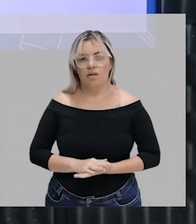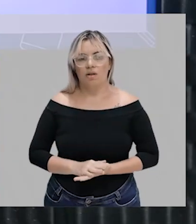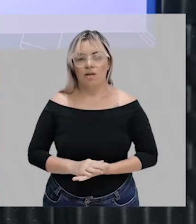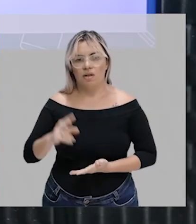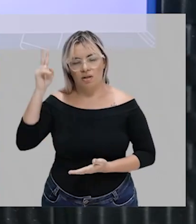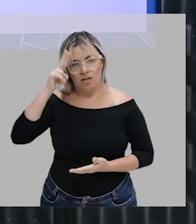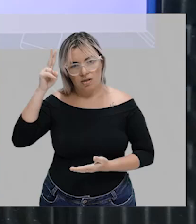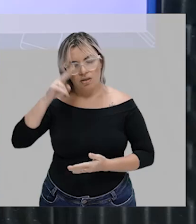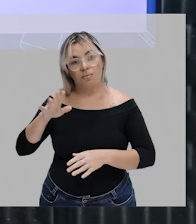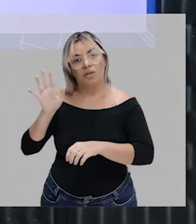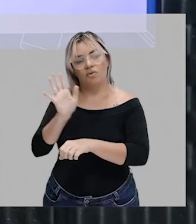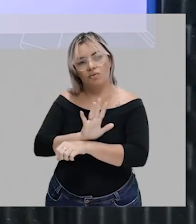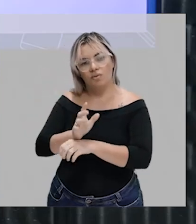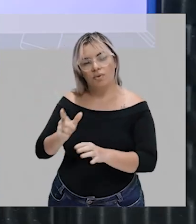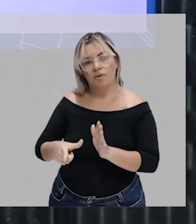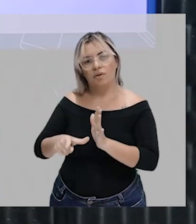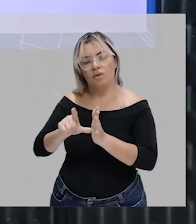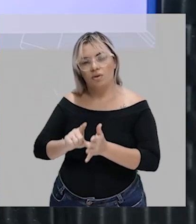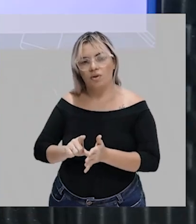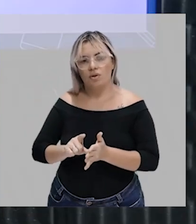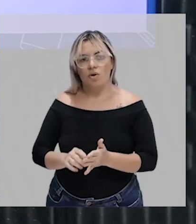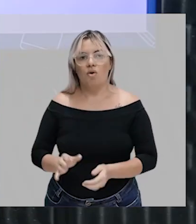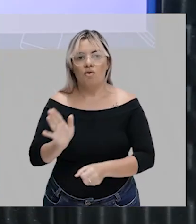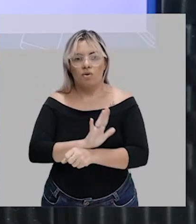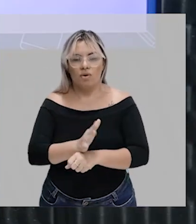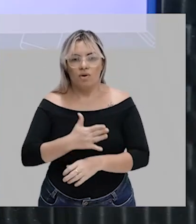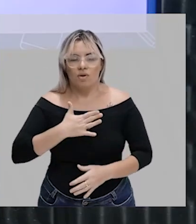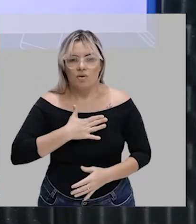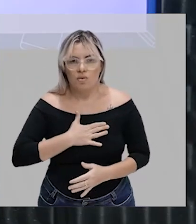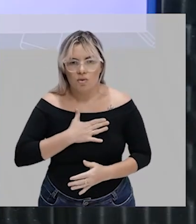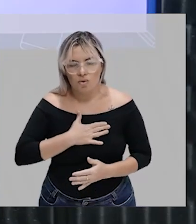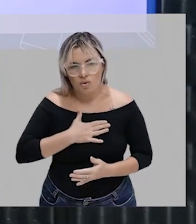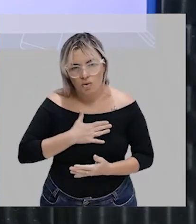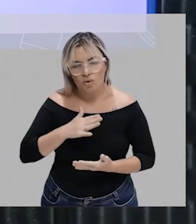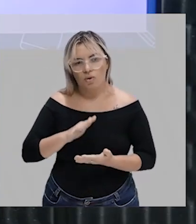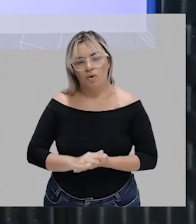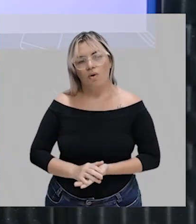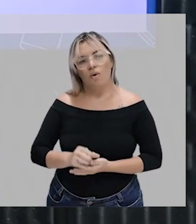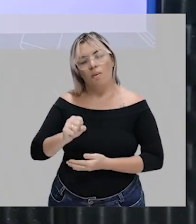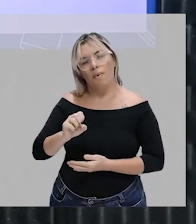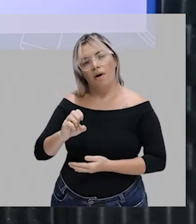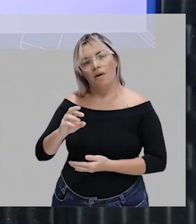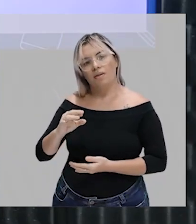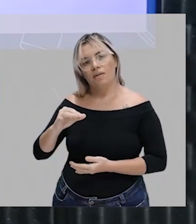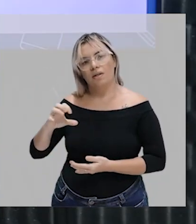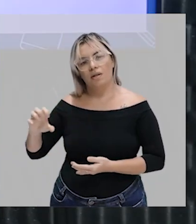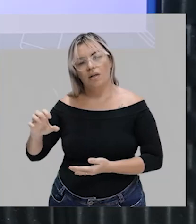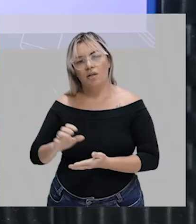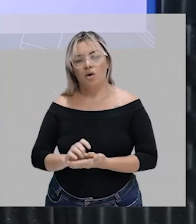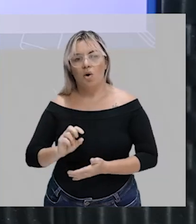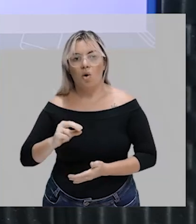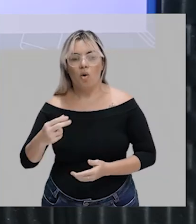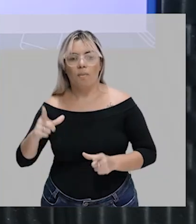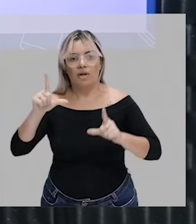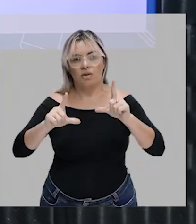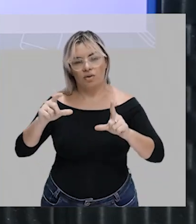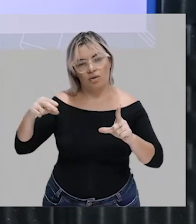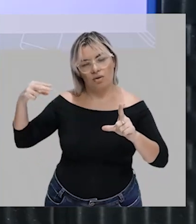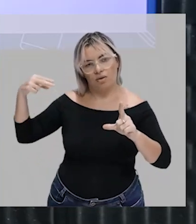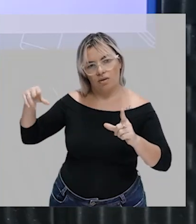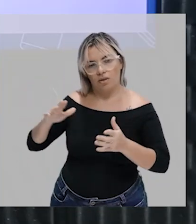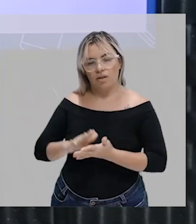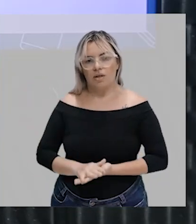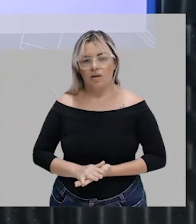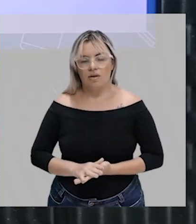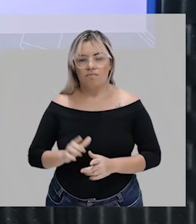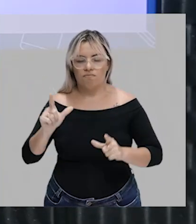ainda há pouco? Então, um filme que você gosta muito, uma série, uma novela, você assiste a